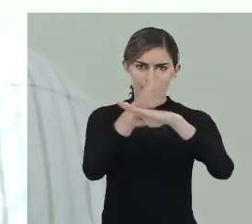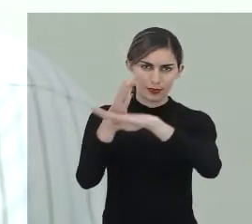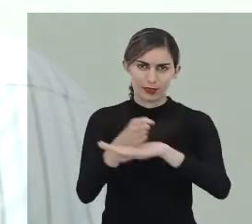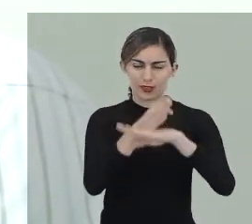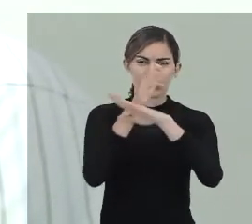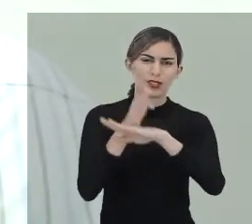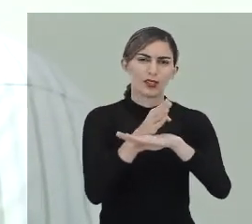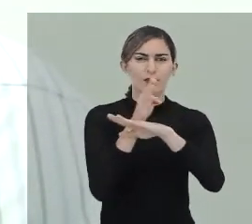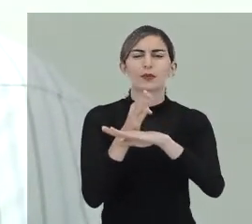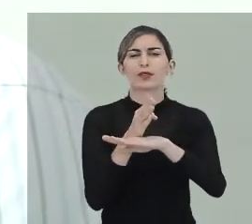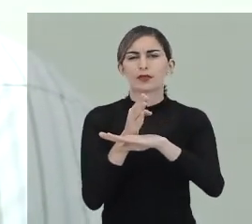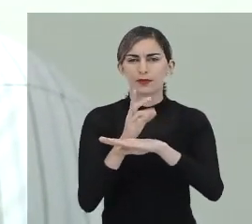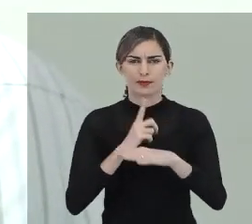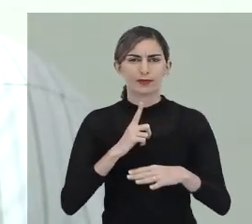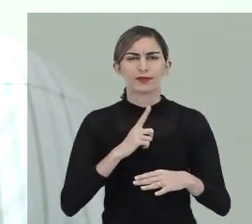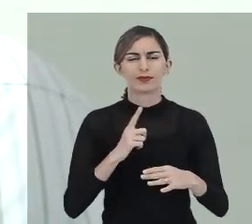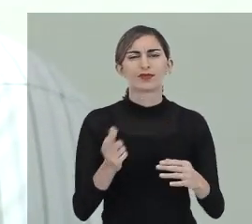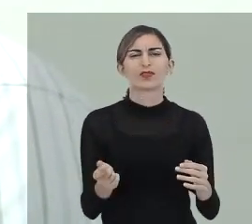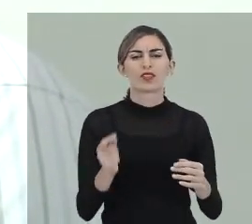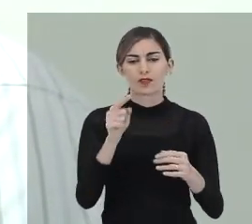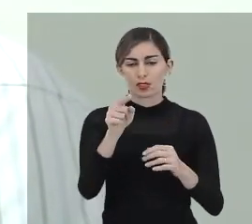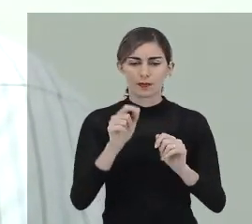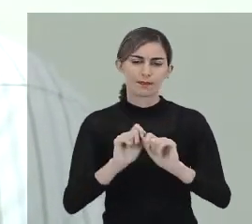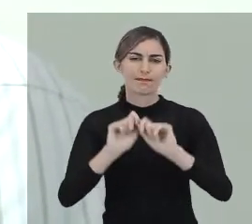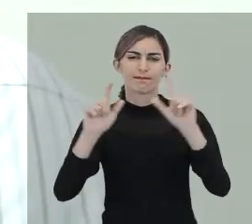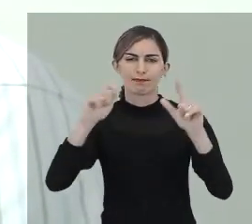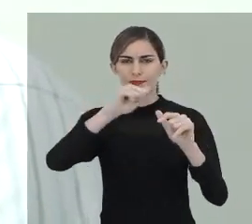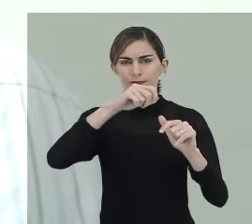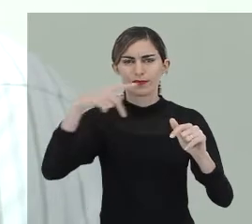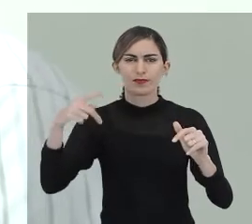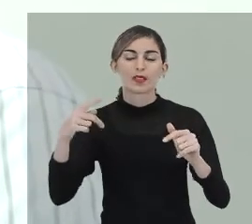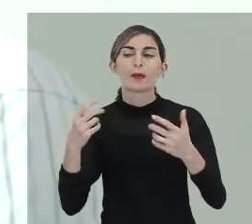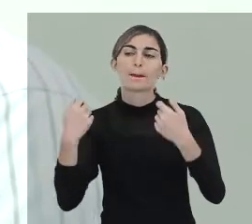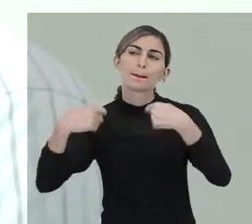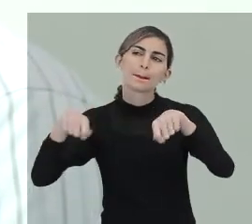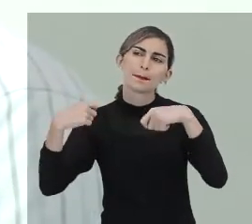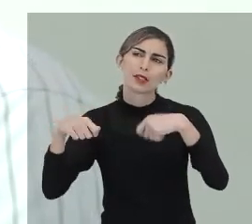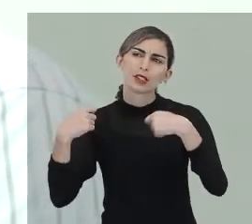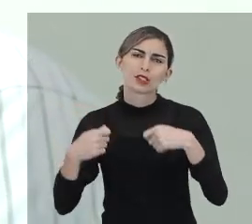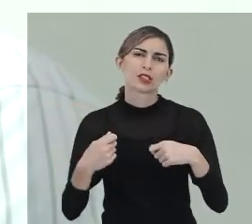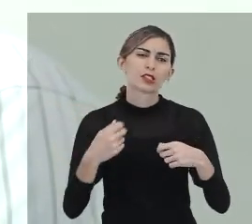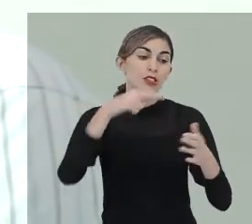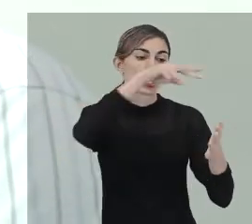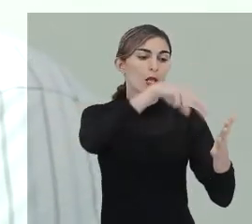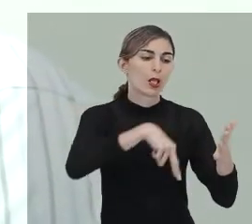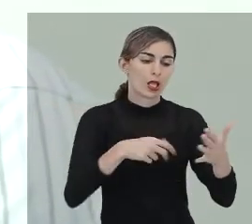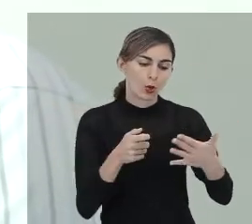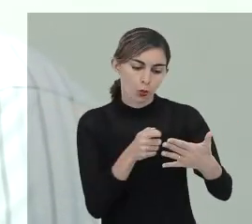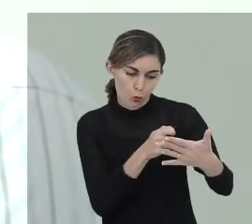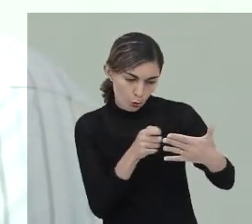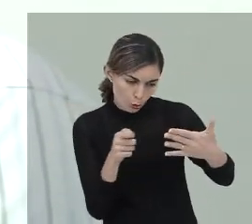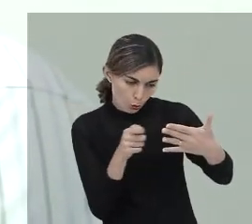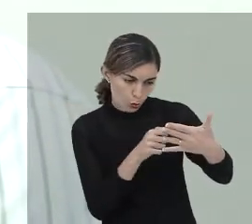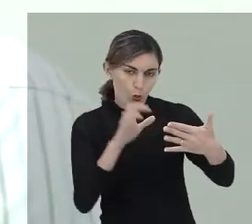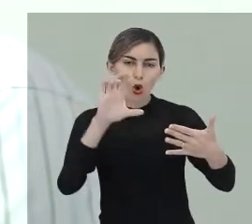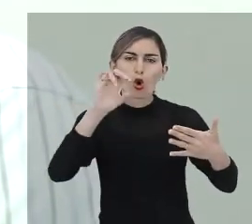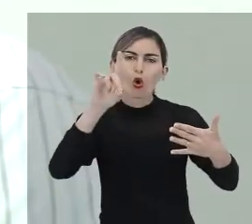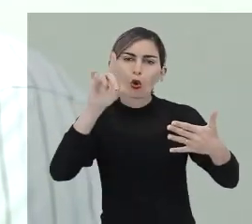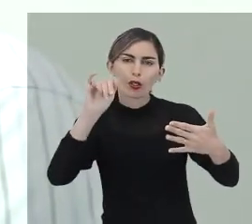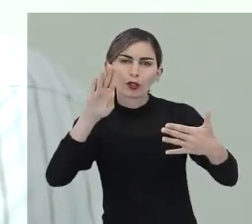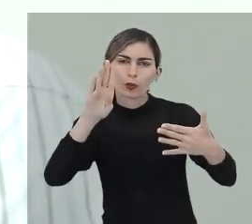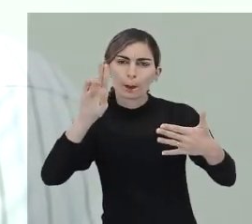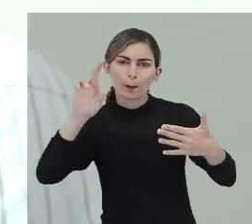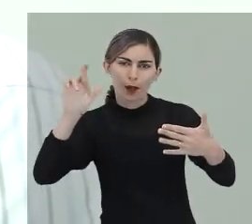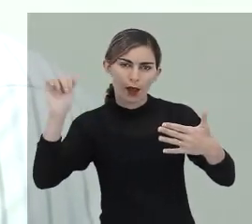aplicativos de QR Code, certo? Que você está lá no aplicativo e em determinado momento você precisa ler um código de barras. Aplicativo de